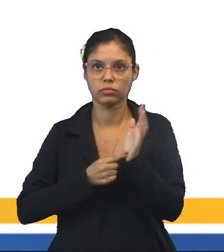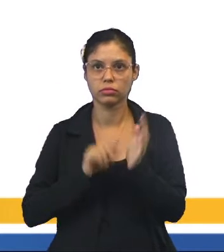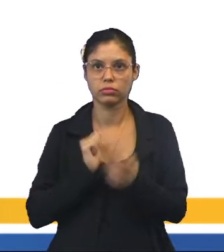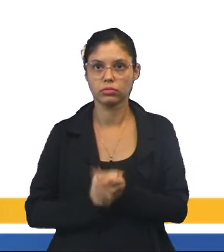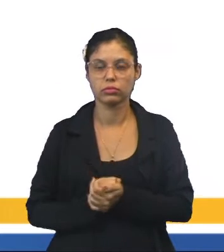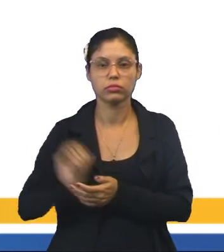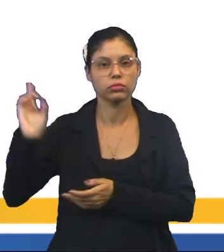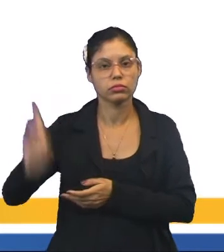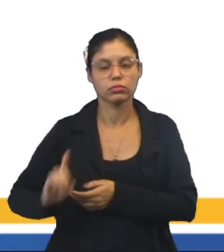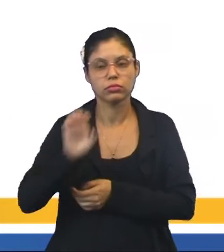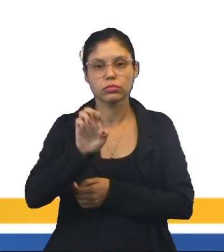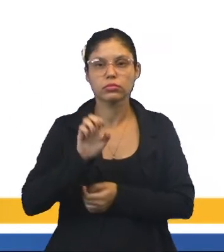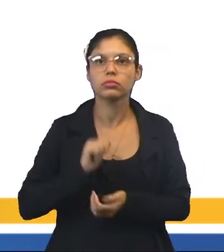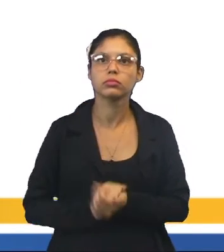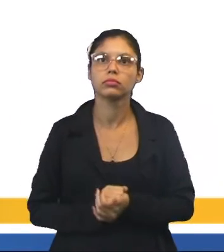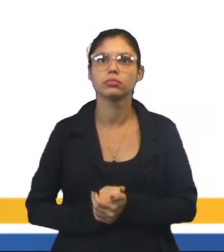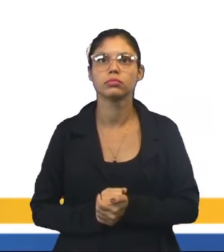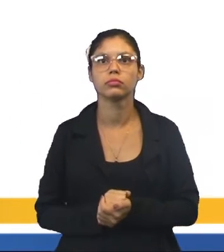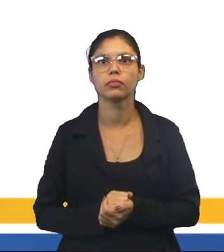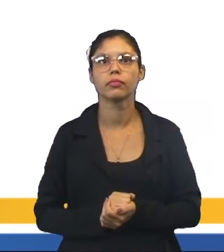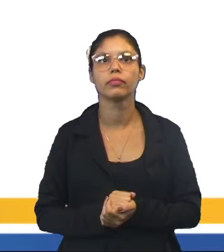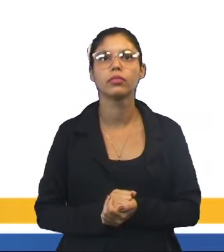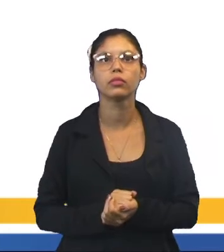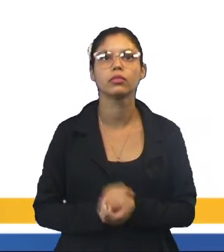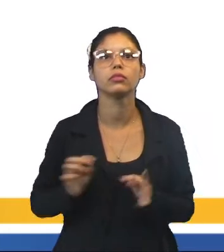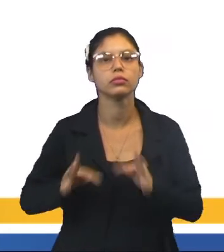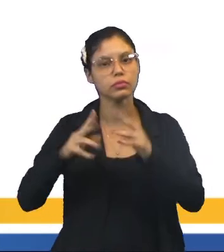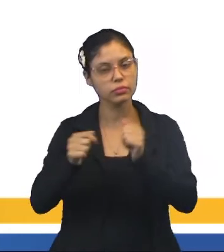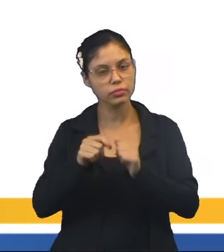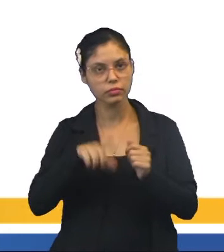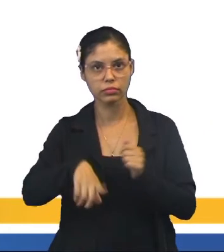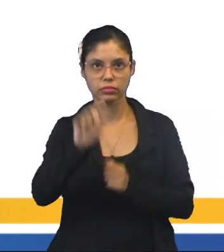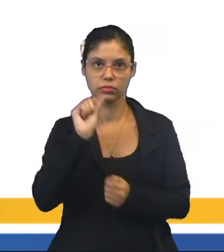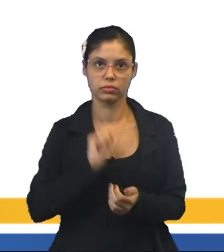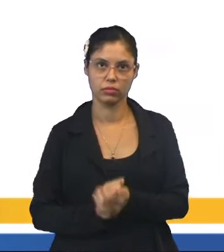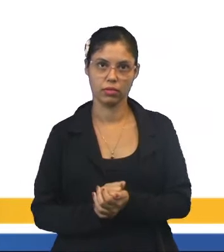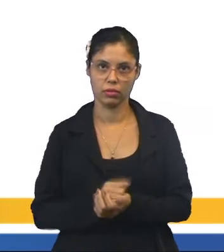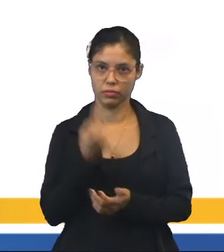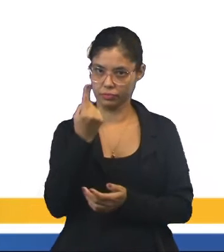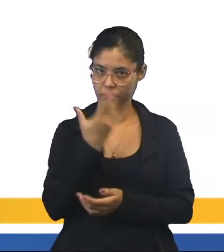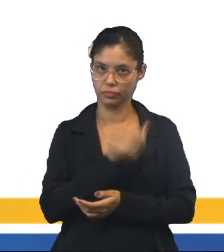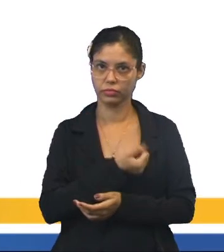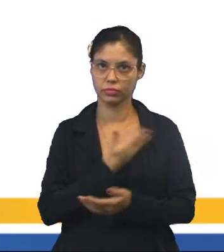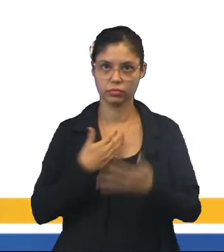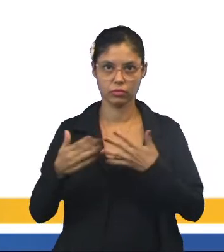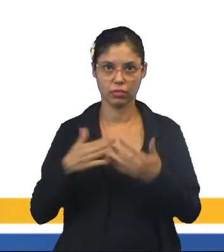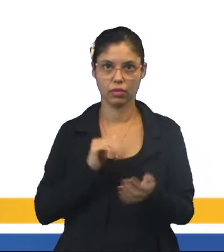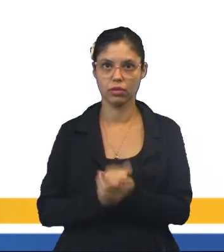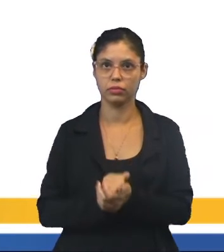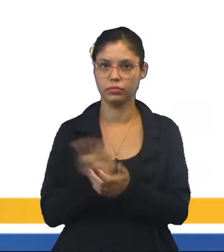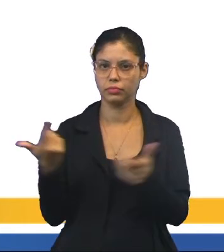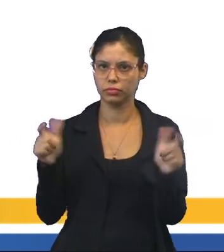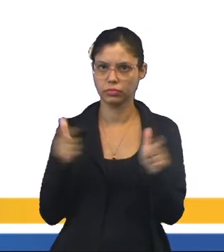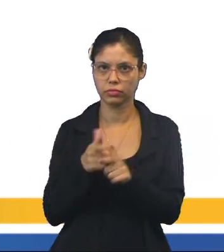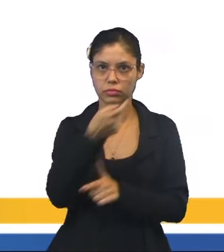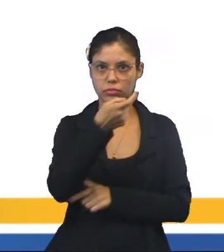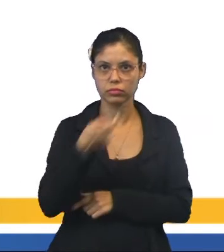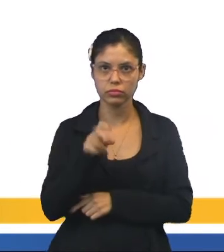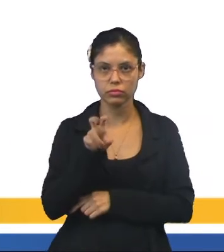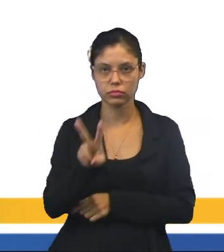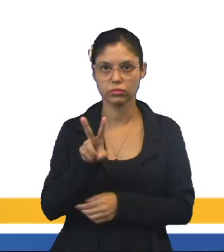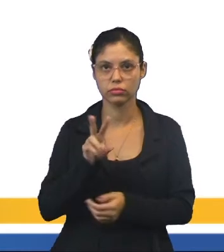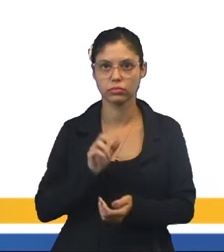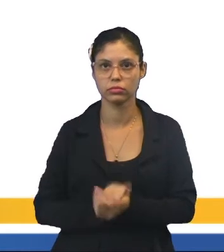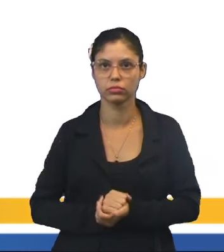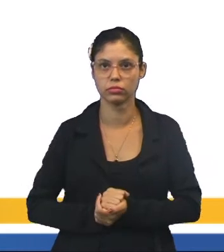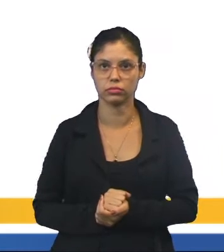outro ponto E à direita. Para tanto, escolha um número qualquer menor